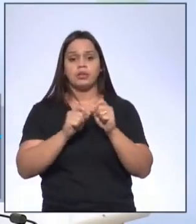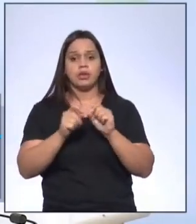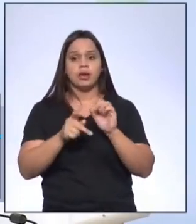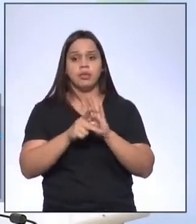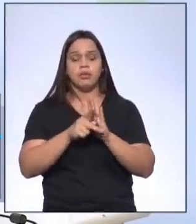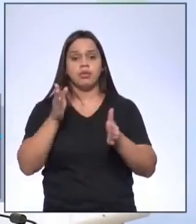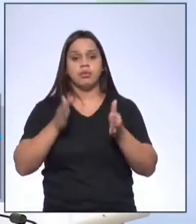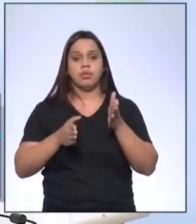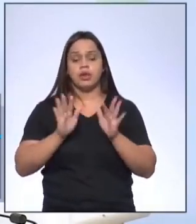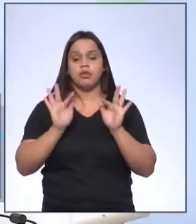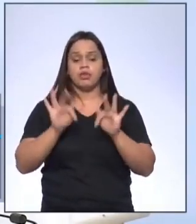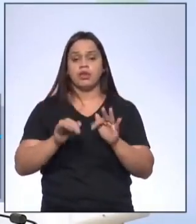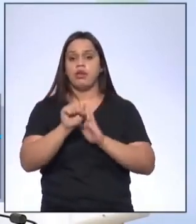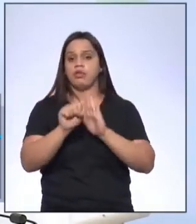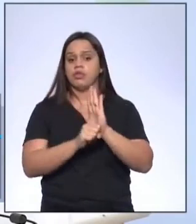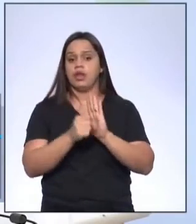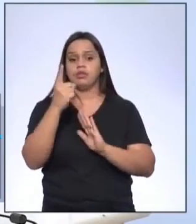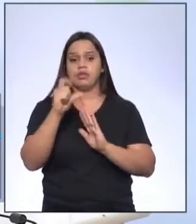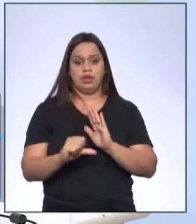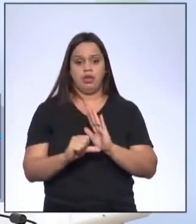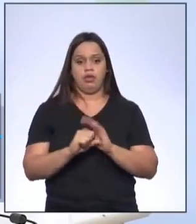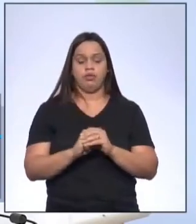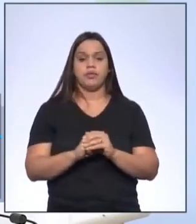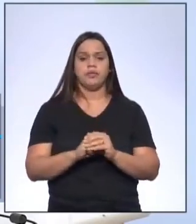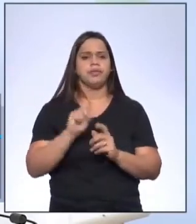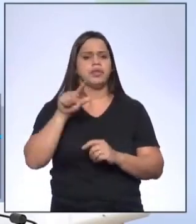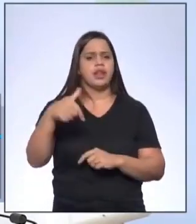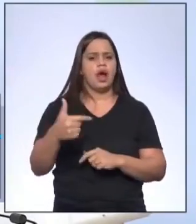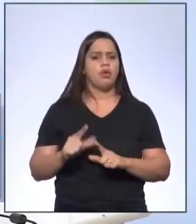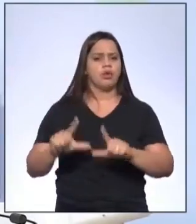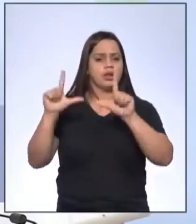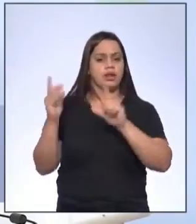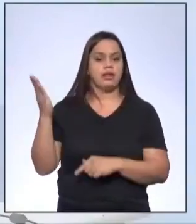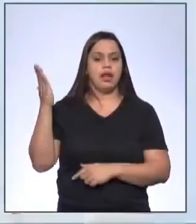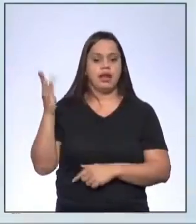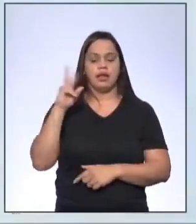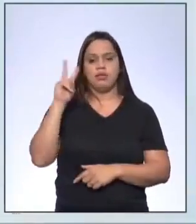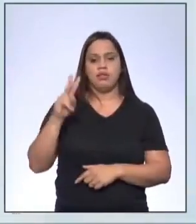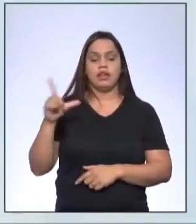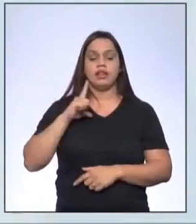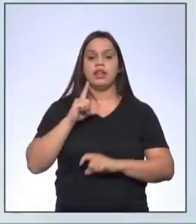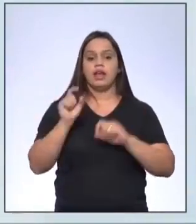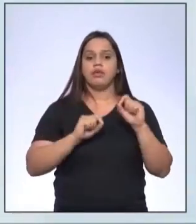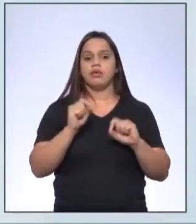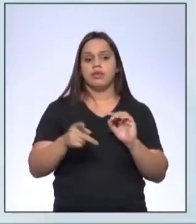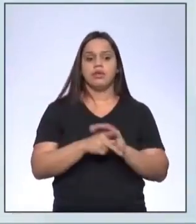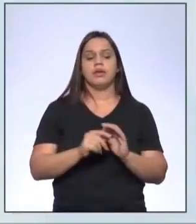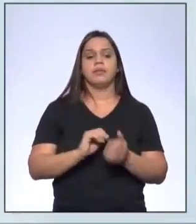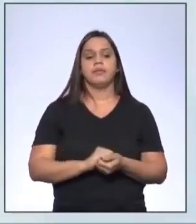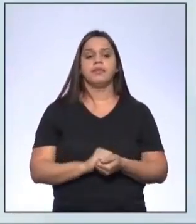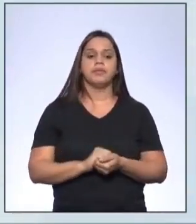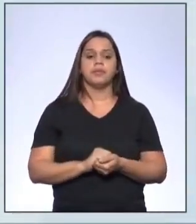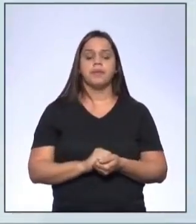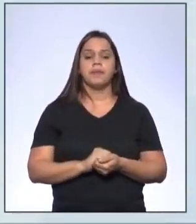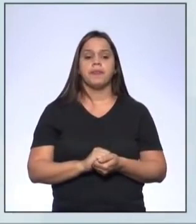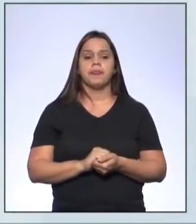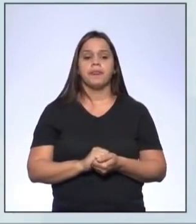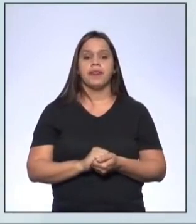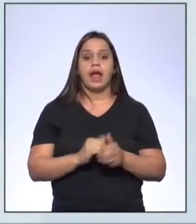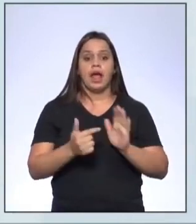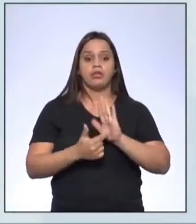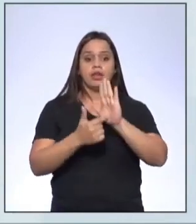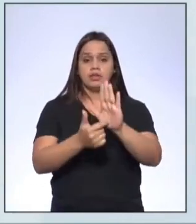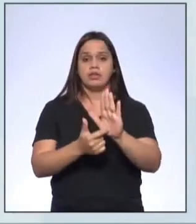aí do final do século XIX. Tá? Na próxima tela aí eu vou mostrar um mapa, né, do destaque das províncias imperiais do